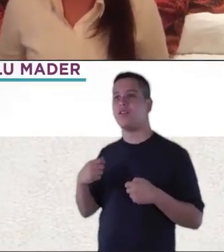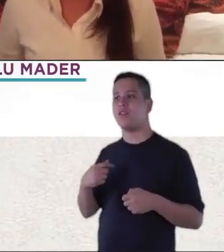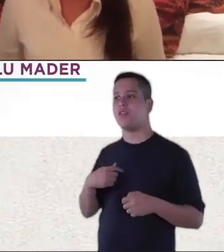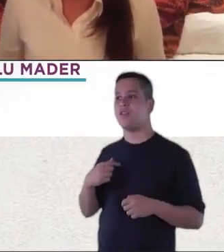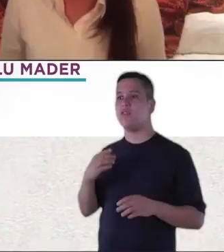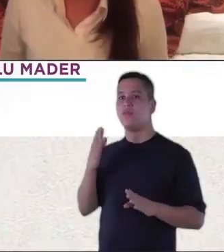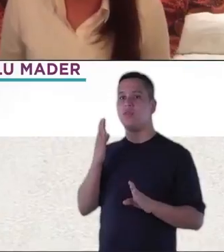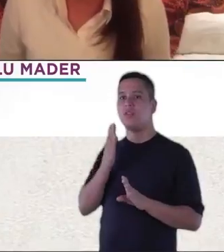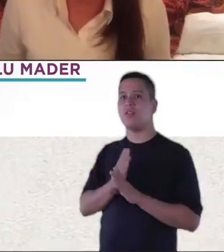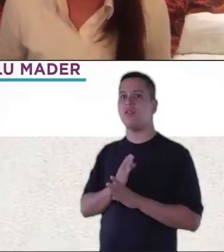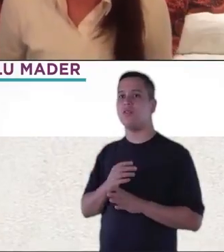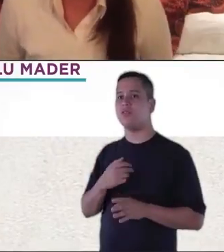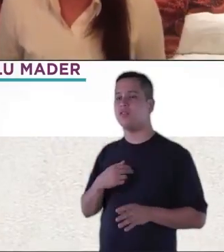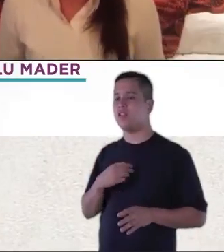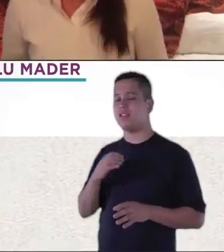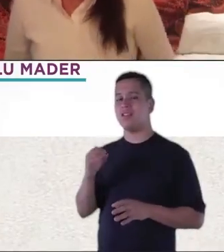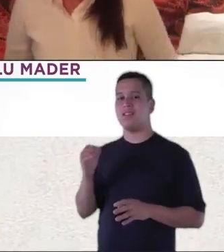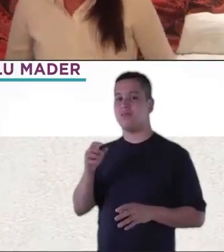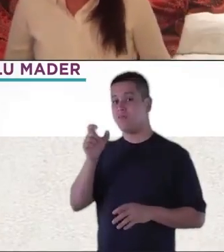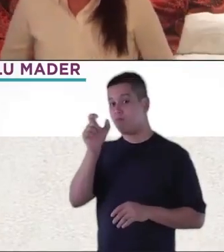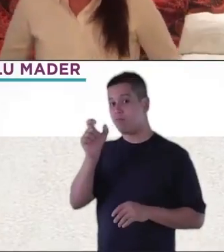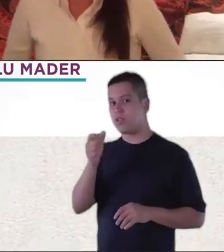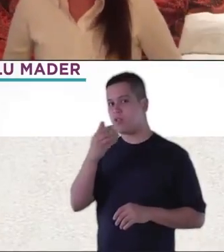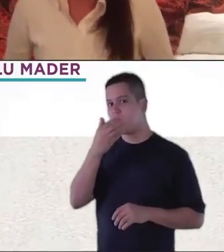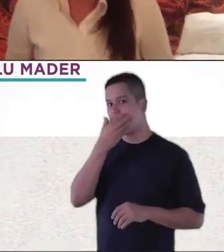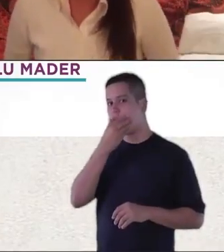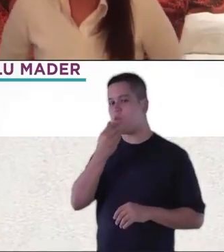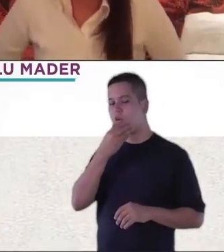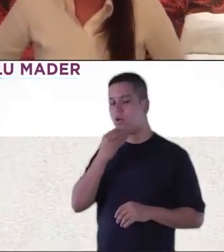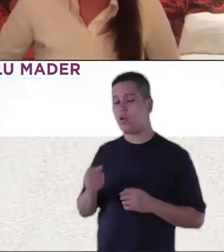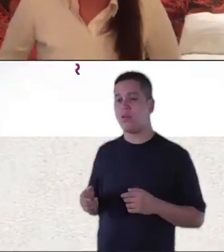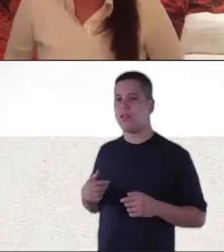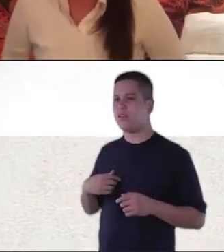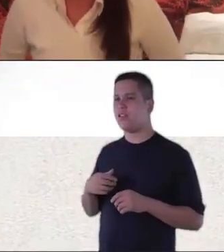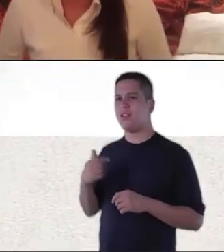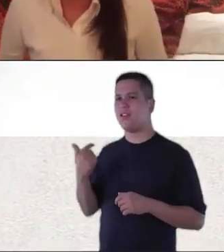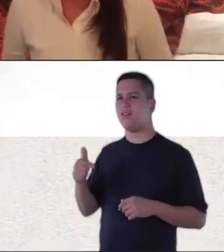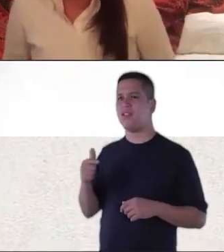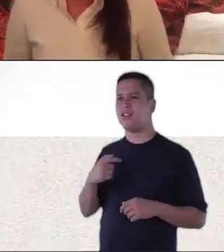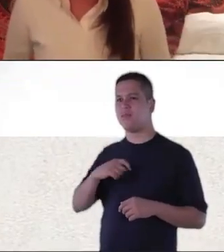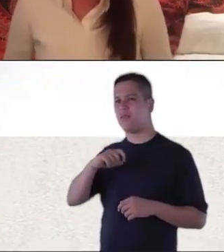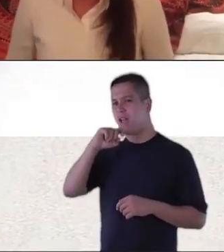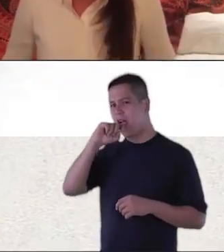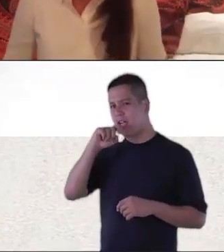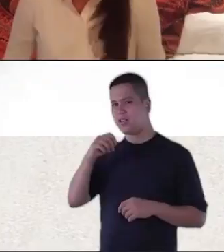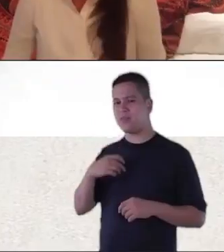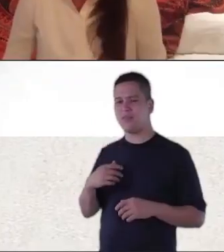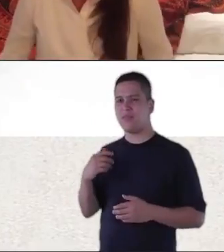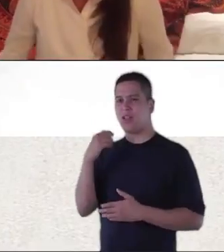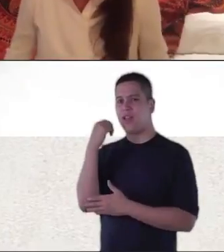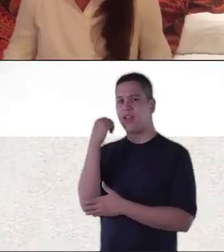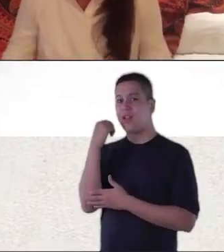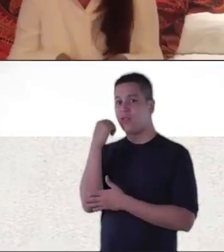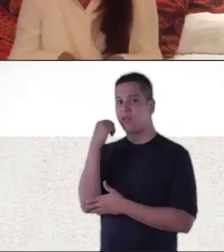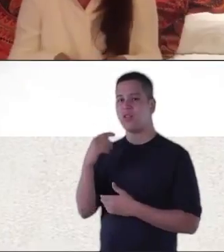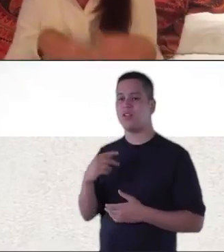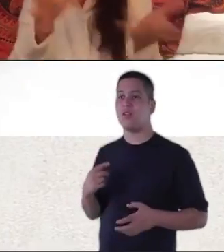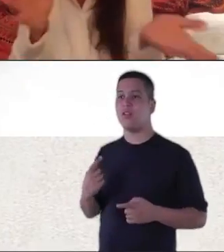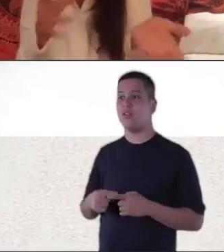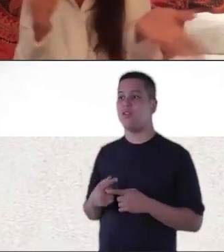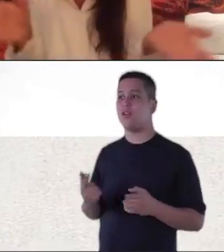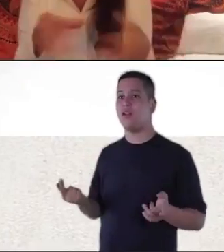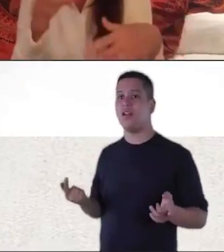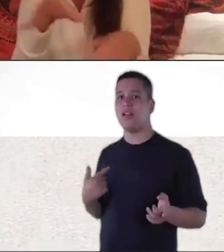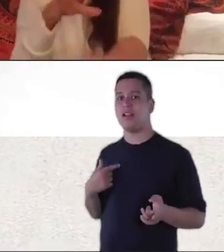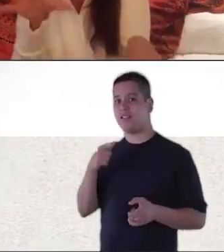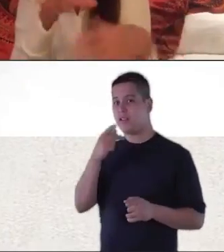zero traço de machismo, de possessividade excessiva, ou de ciúme, porque eu sempre fiquei... Ele está